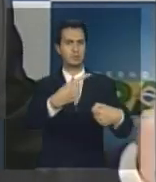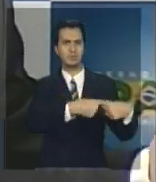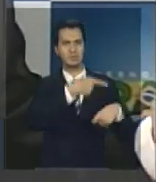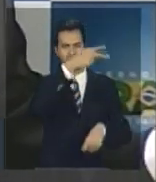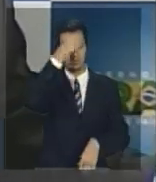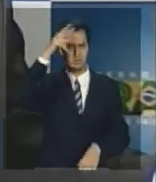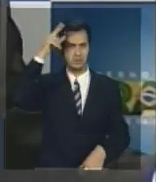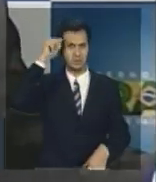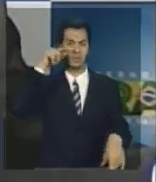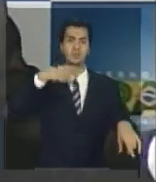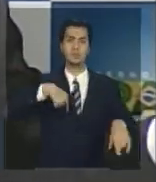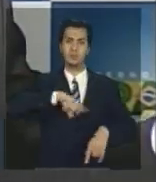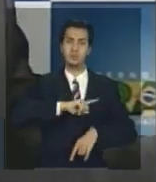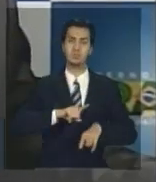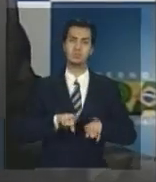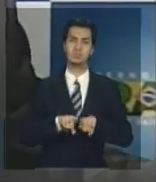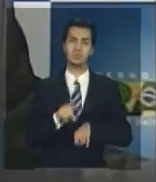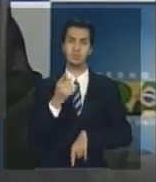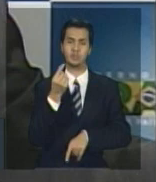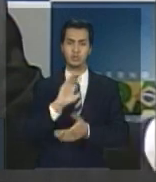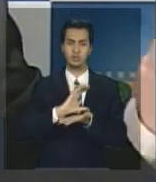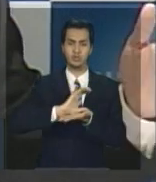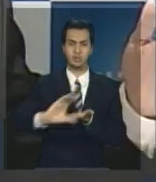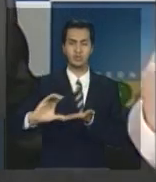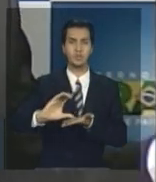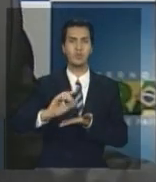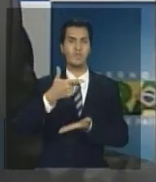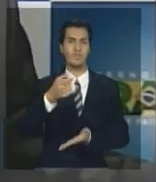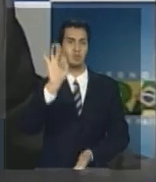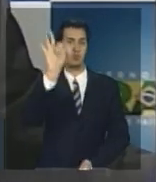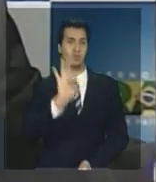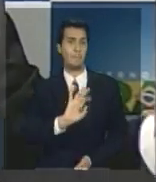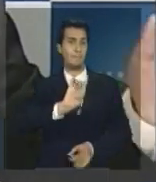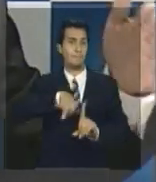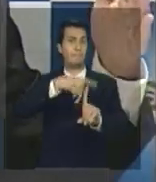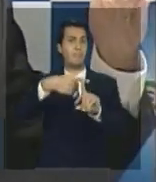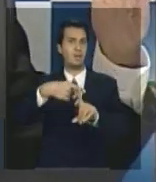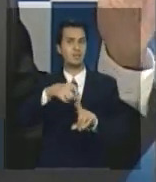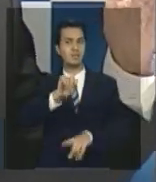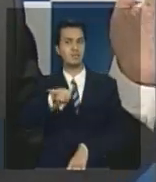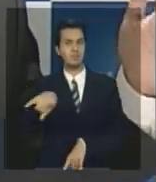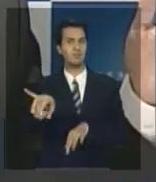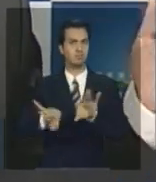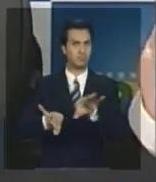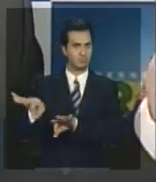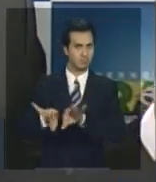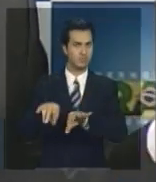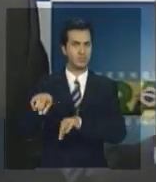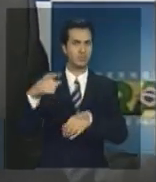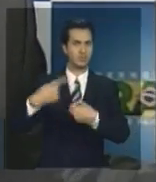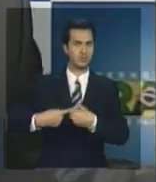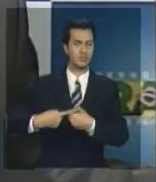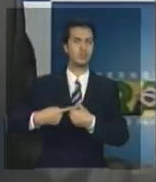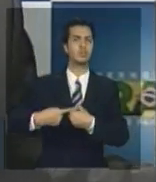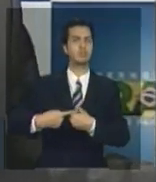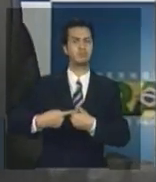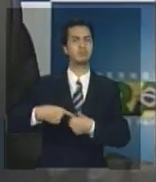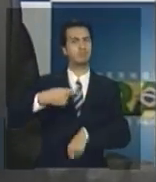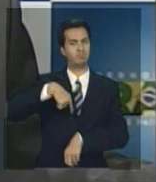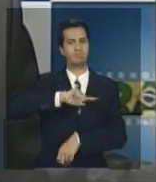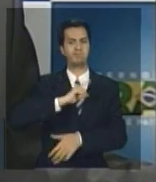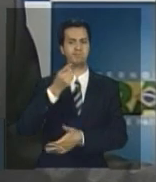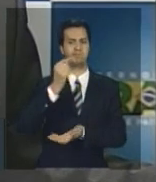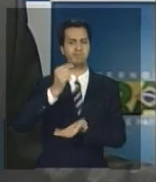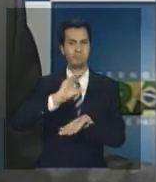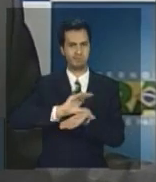Passamos 20% a mais com quem cumpria um conjunto de atividades, montava plano de contingência, fazia o número preconizado pelo